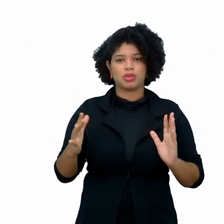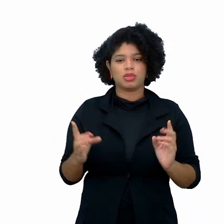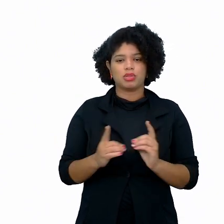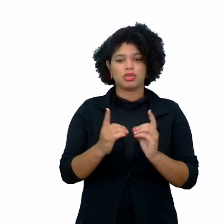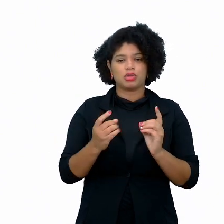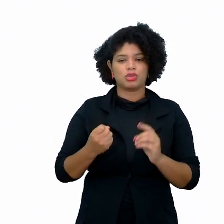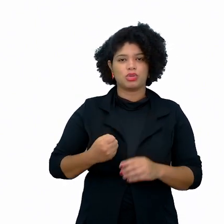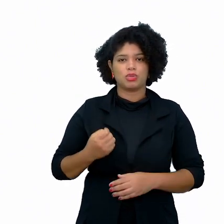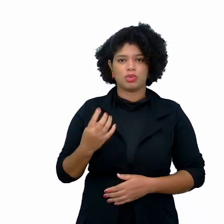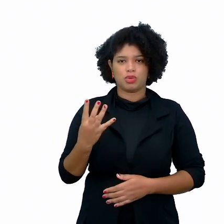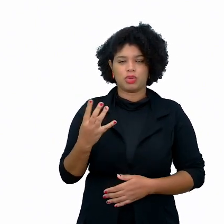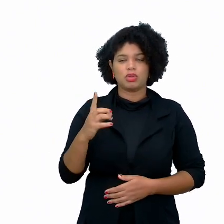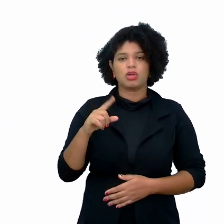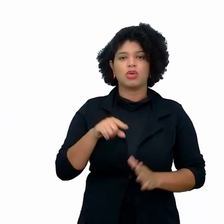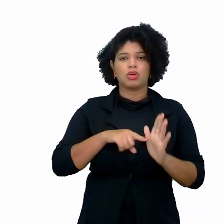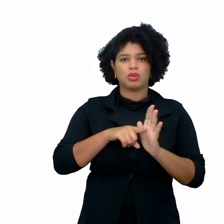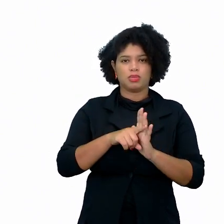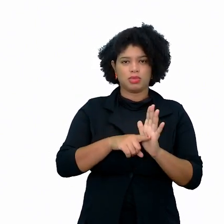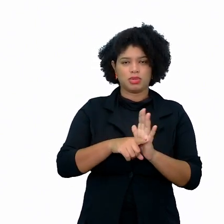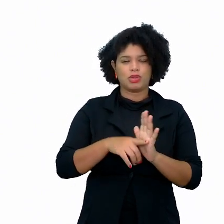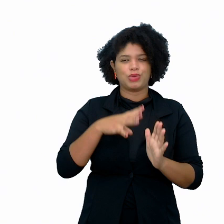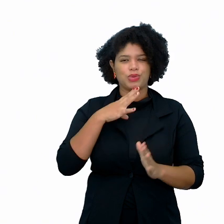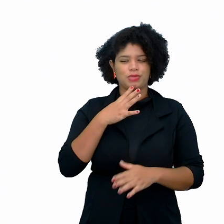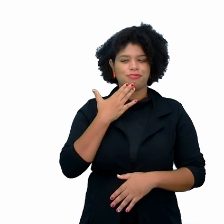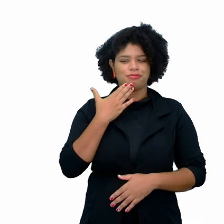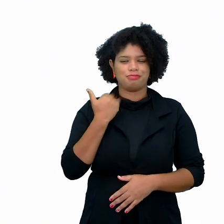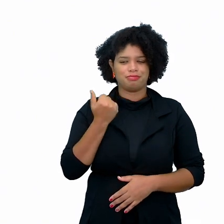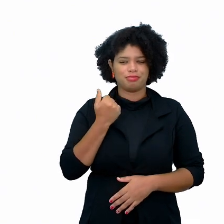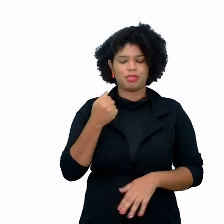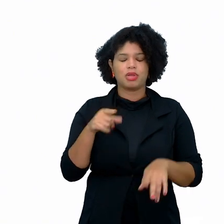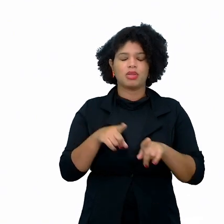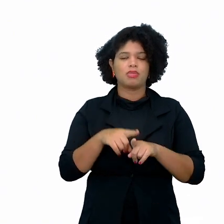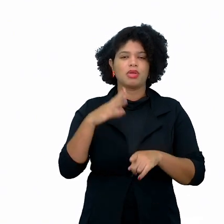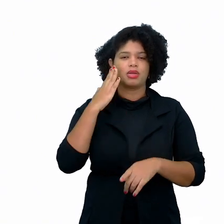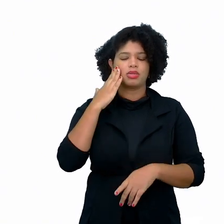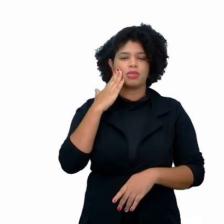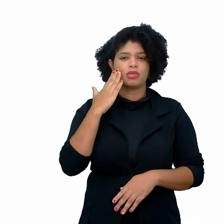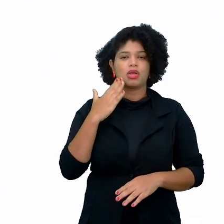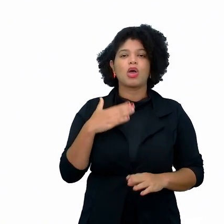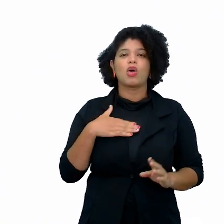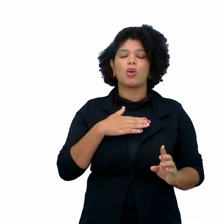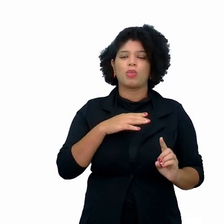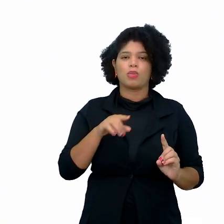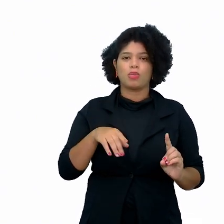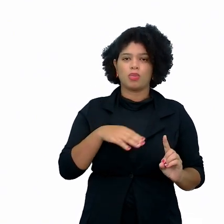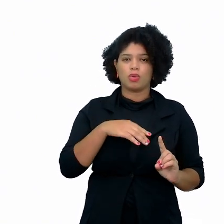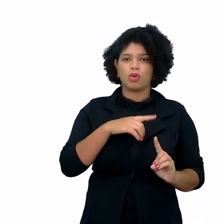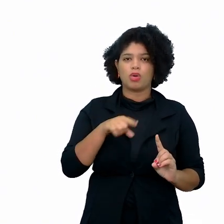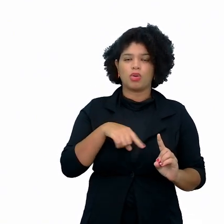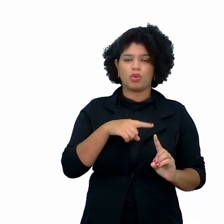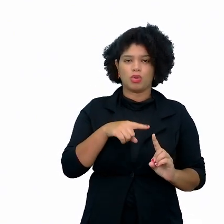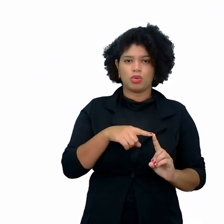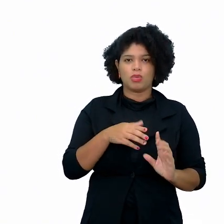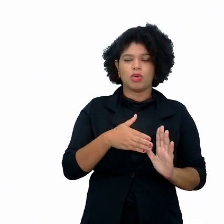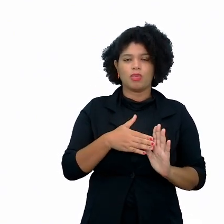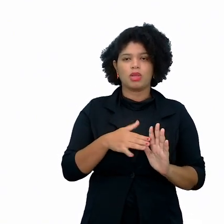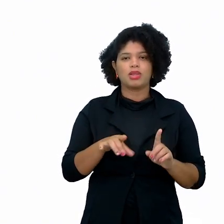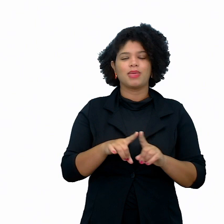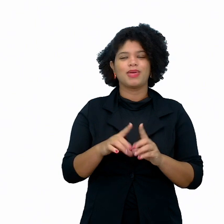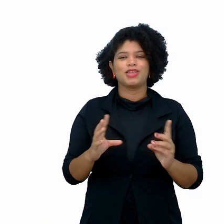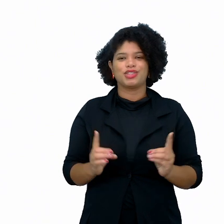4, pesquisar para saber mais, considerando seus propósitos comunicativos e